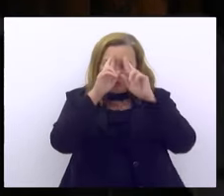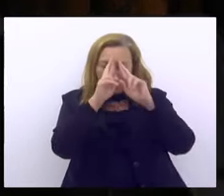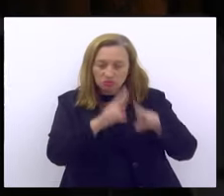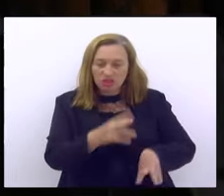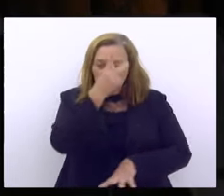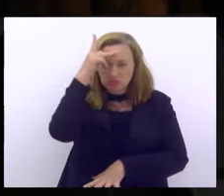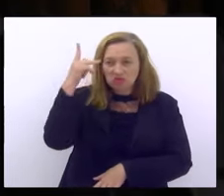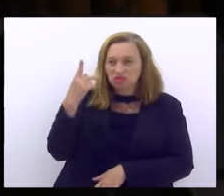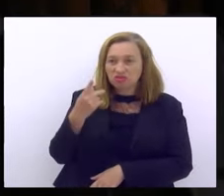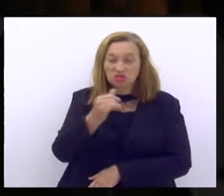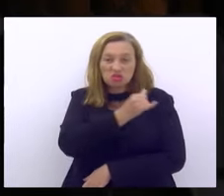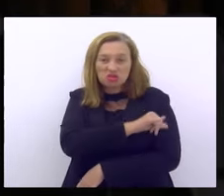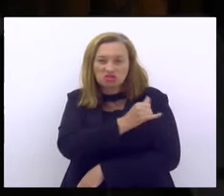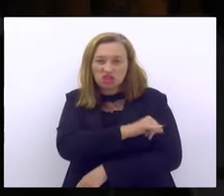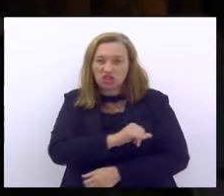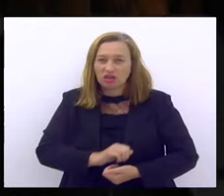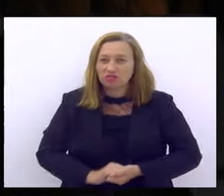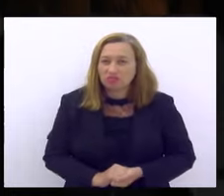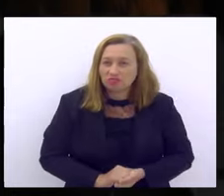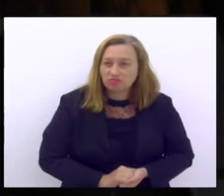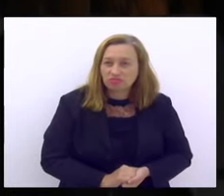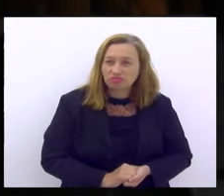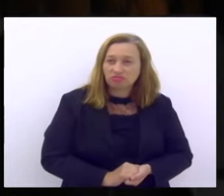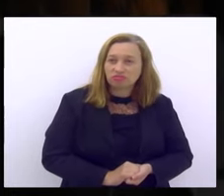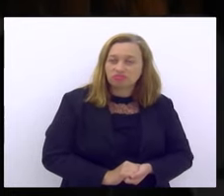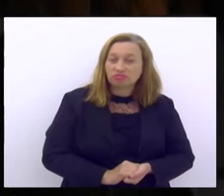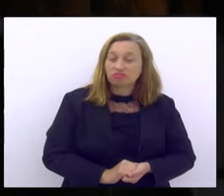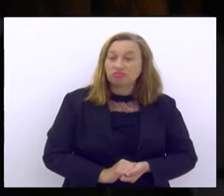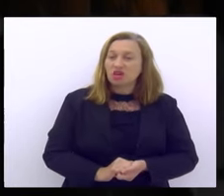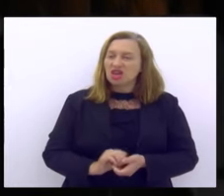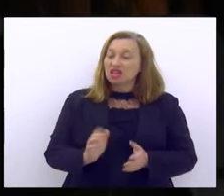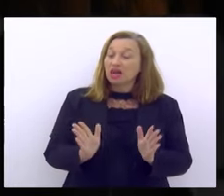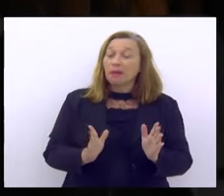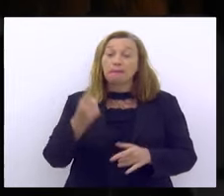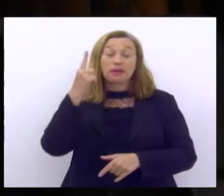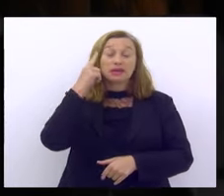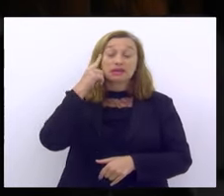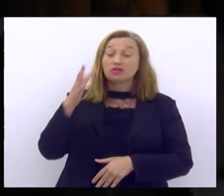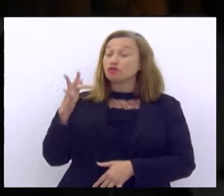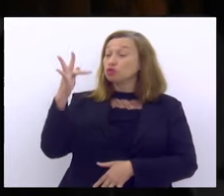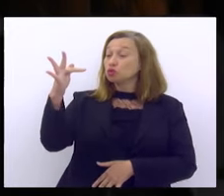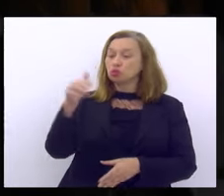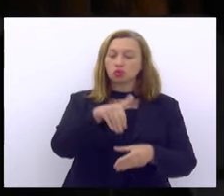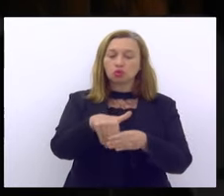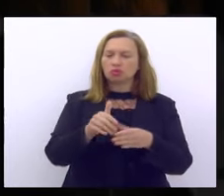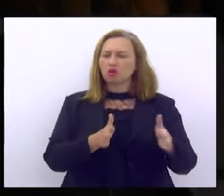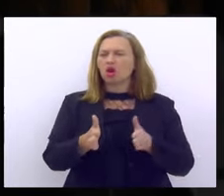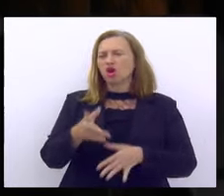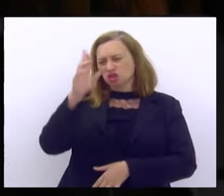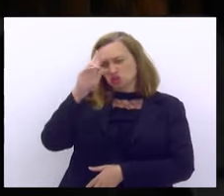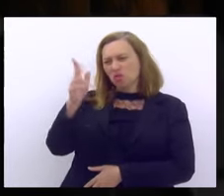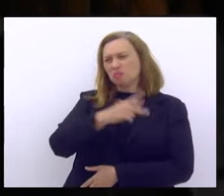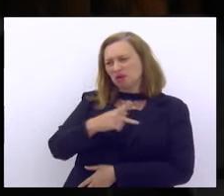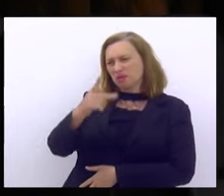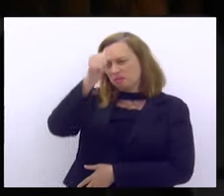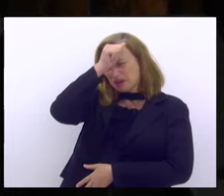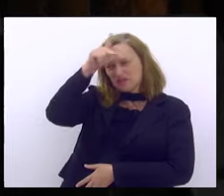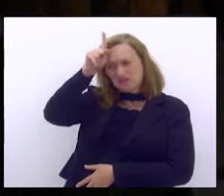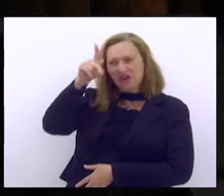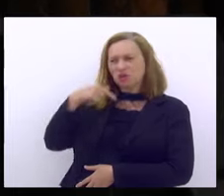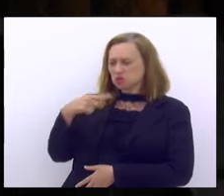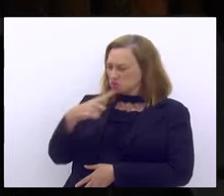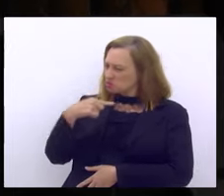Janeiro, está tentando claramente antecipar o processo eleitoral. Senhor prefeito, o senhor me escolheu para ser o